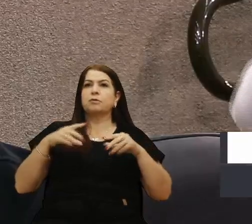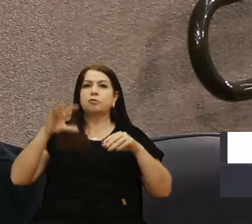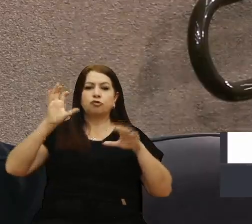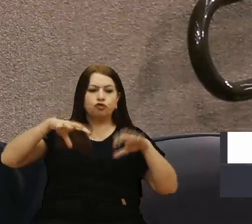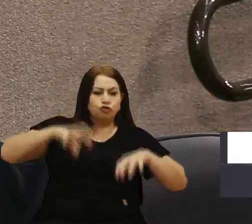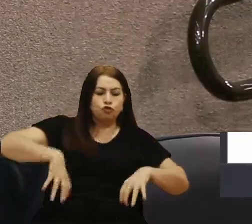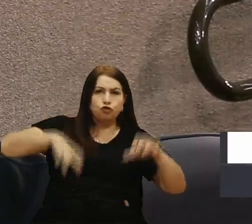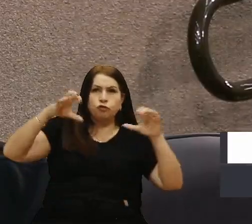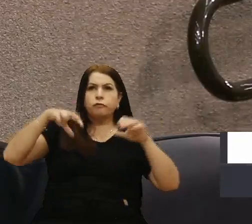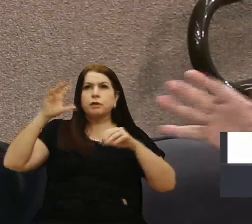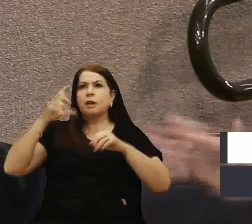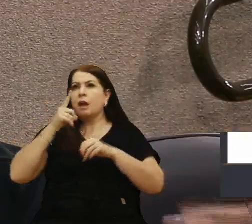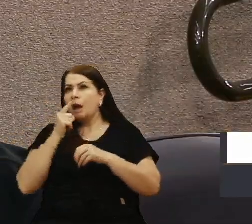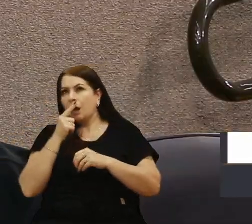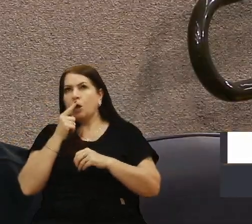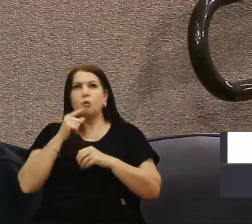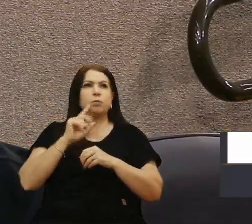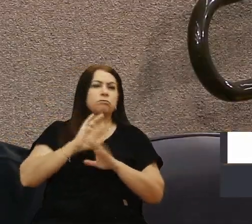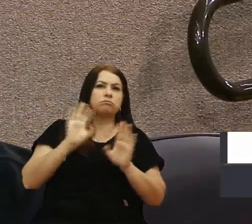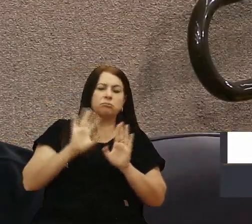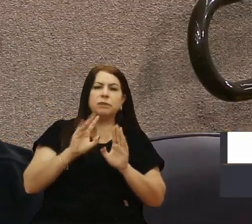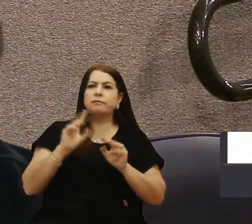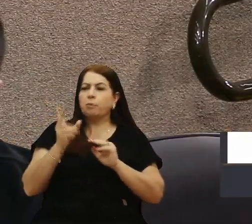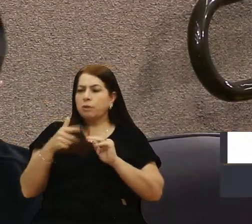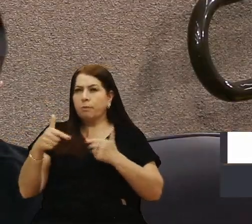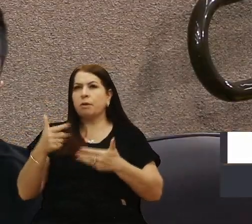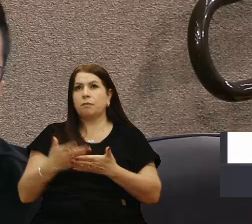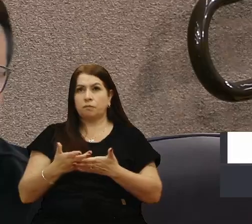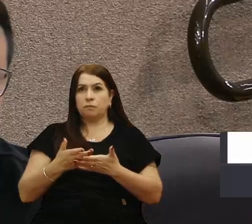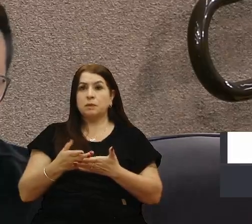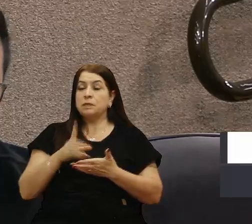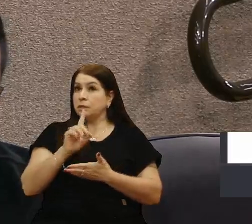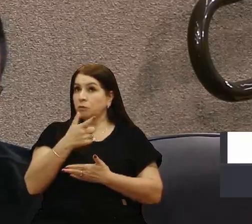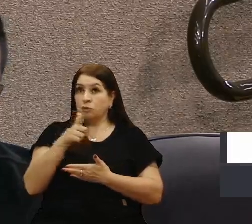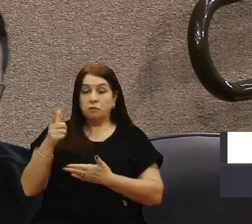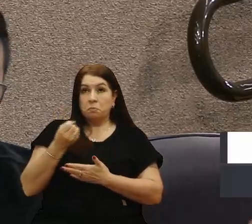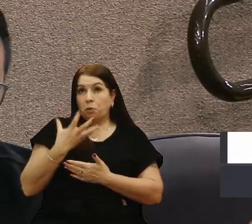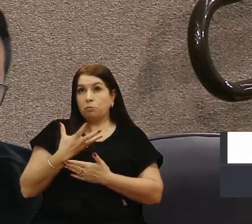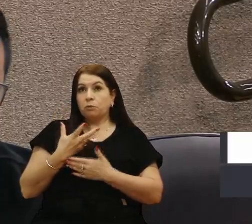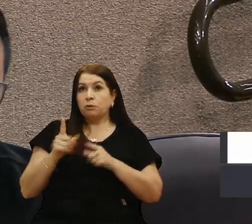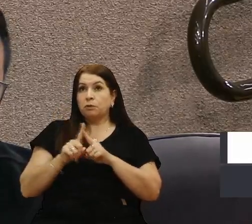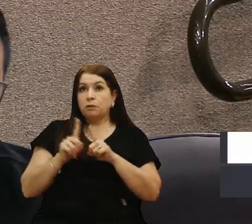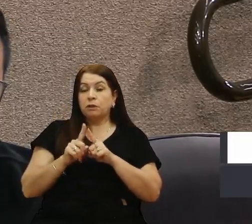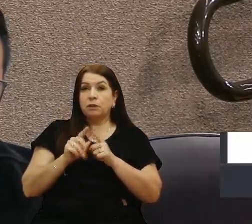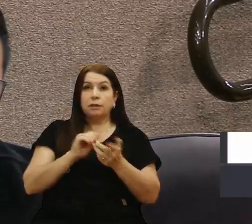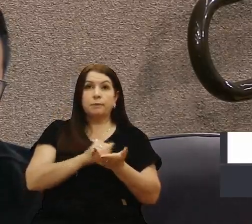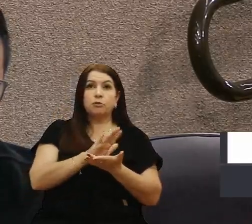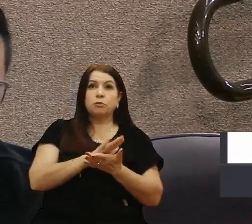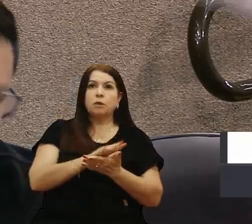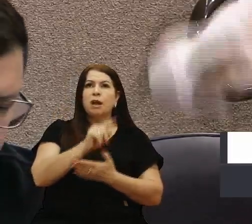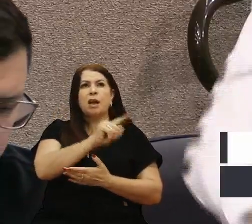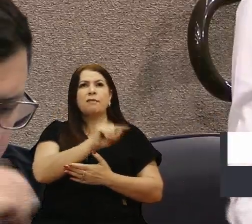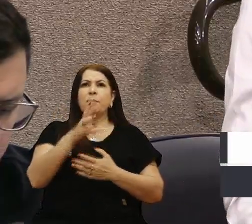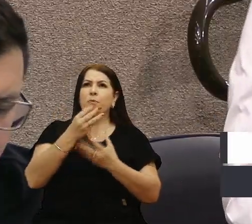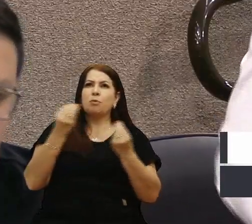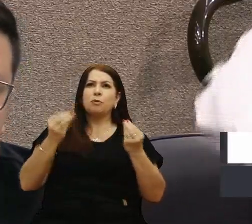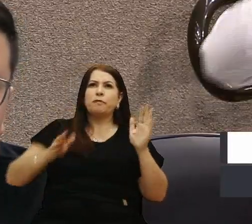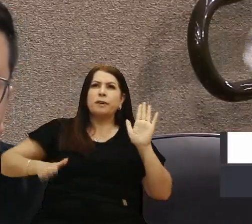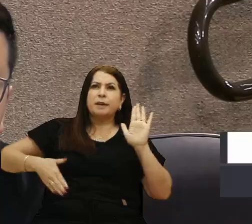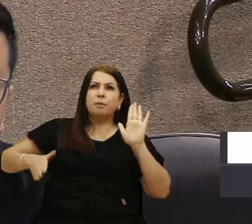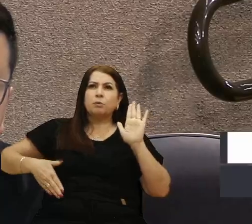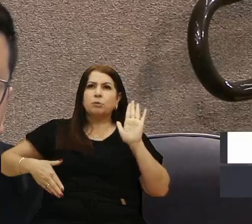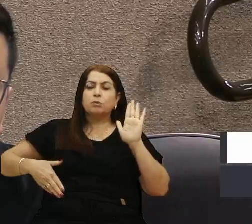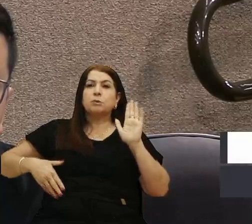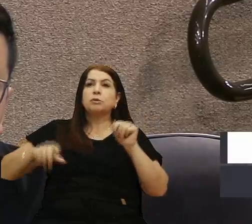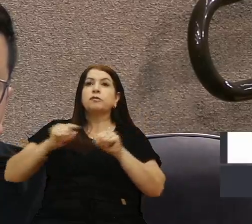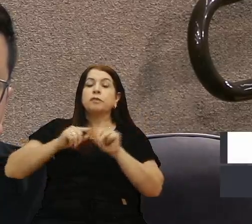água, na chuva, onde tiver que trabalhar, nós vamos trabalhar. E se não tiver bom, a gente tem que demitir. Ah, mas vamos botar um monte de vagabundo. Se